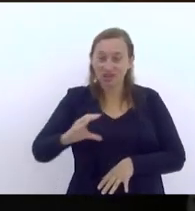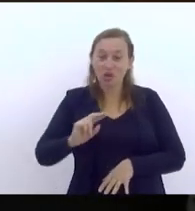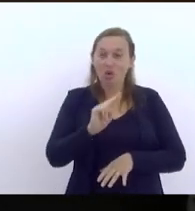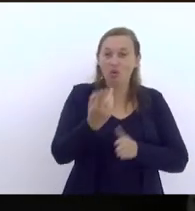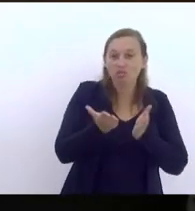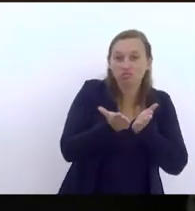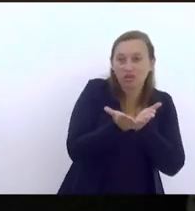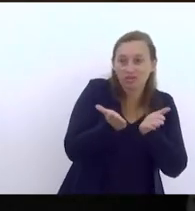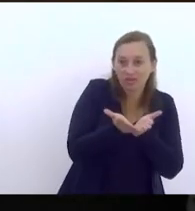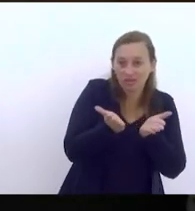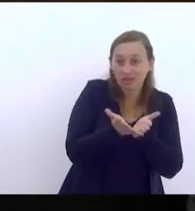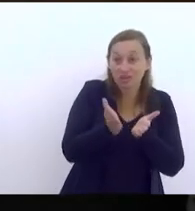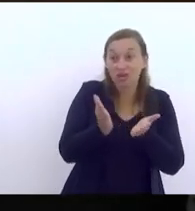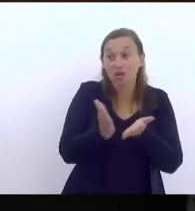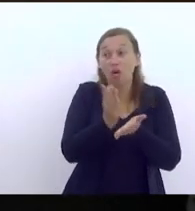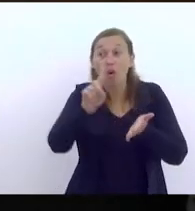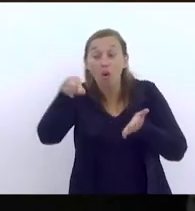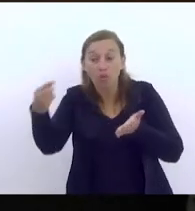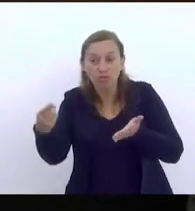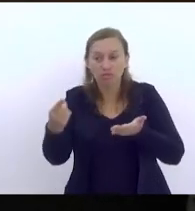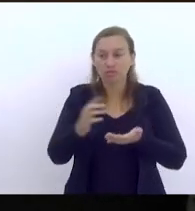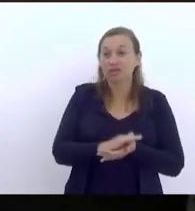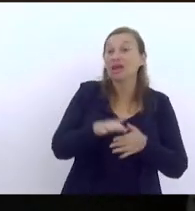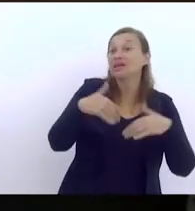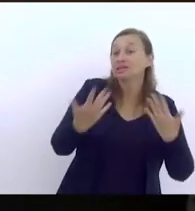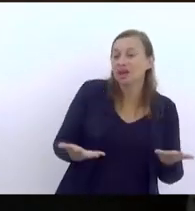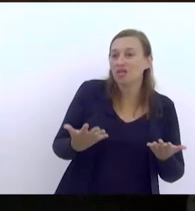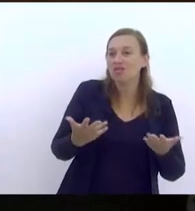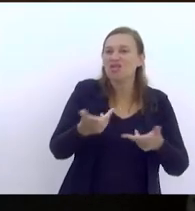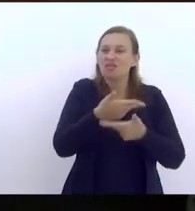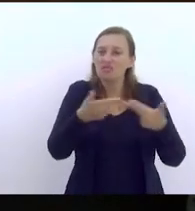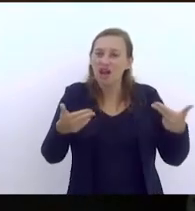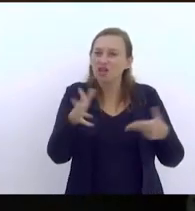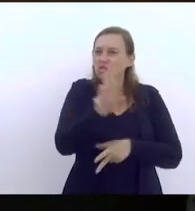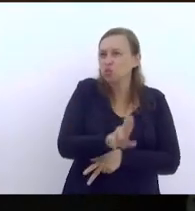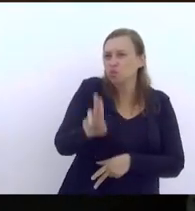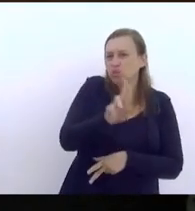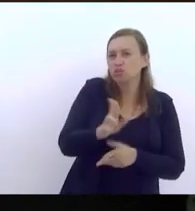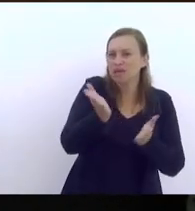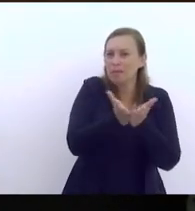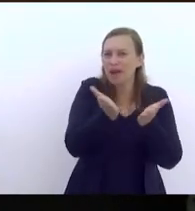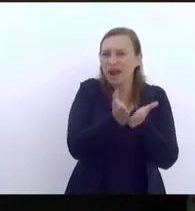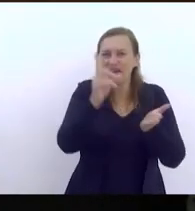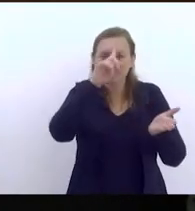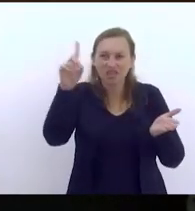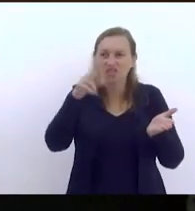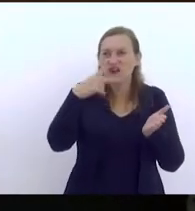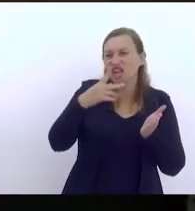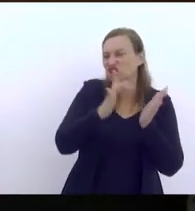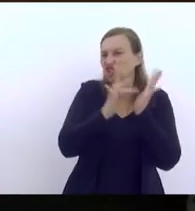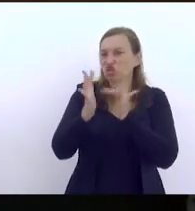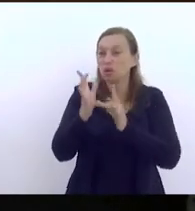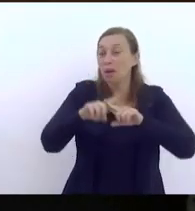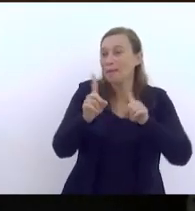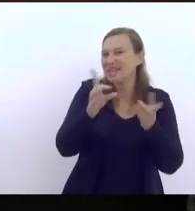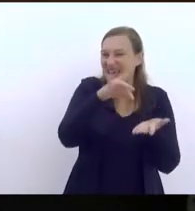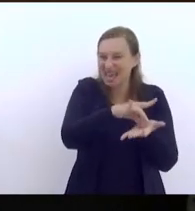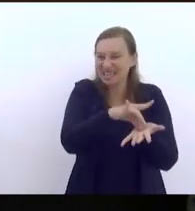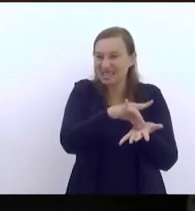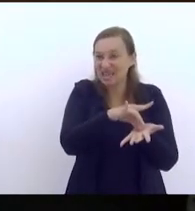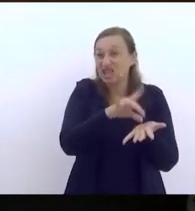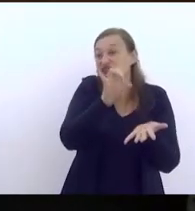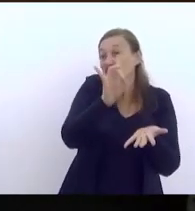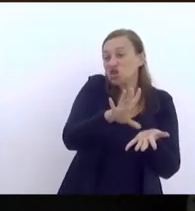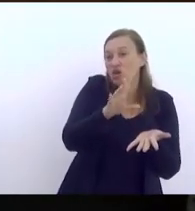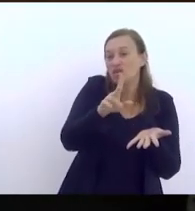evangélico, ou alguns outros. Então, quero dizer que muitos, às vezes, utilizam da palavra falando de Jesus, mas, na realidade, só